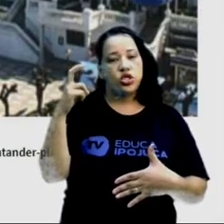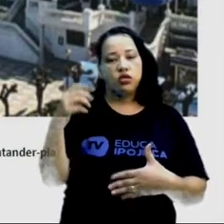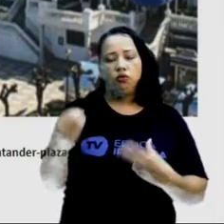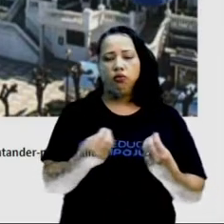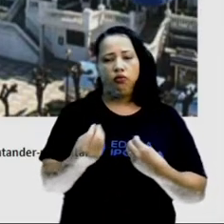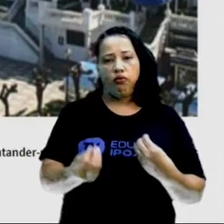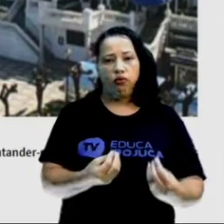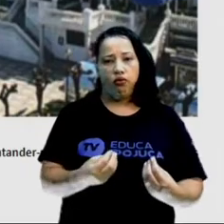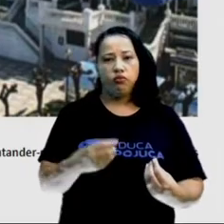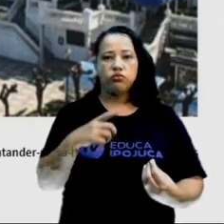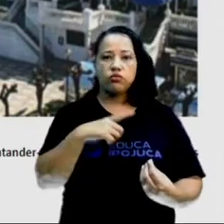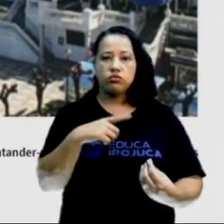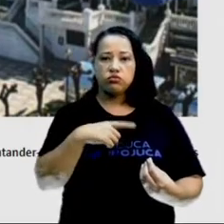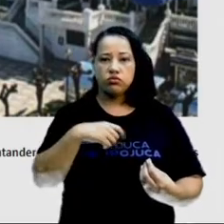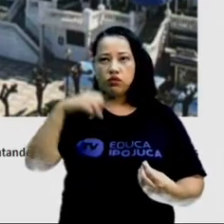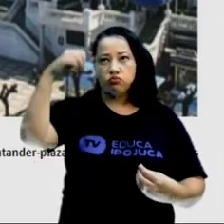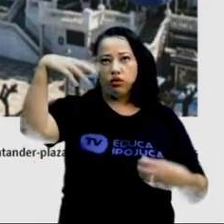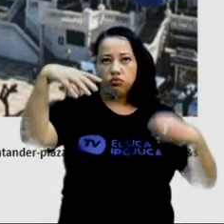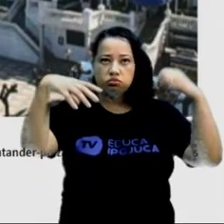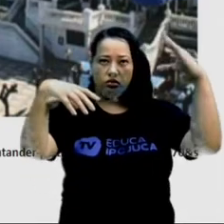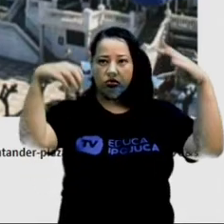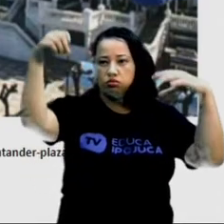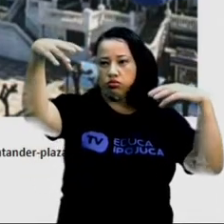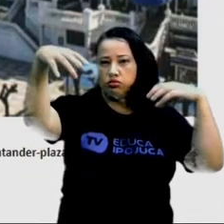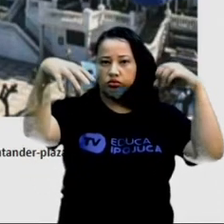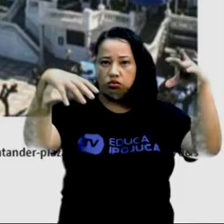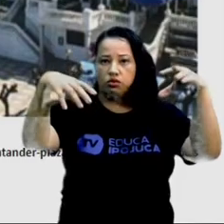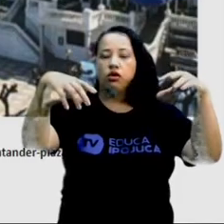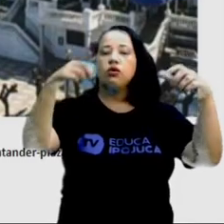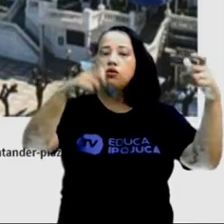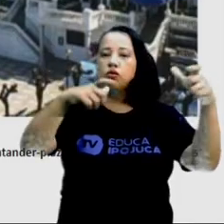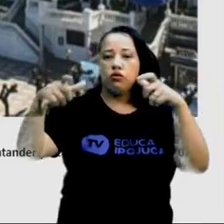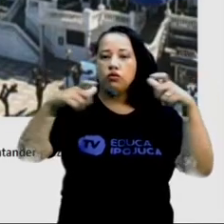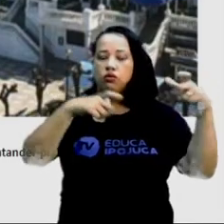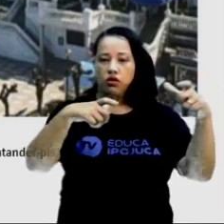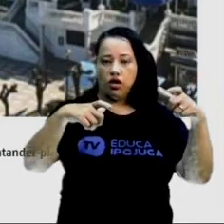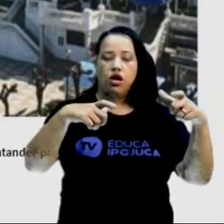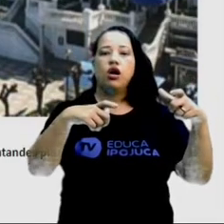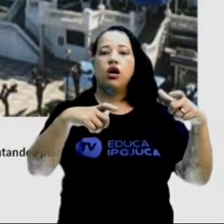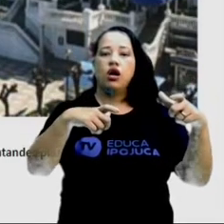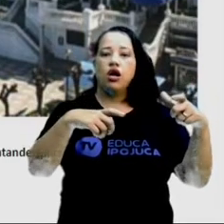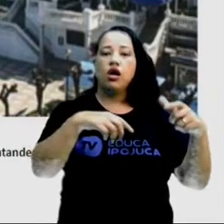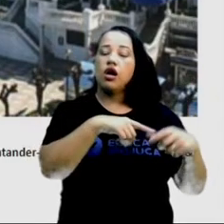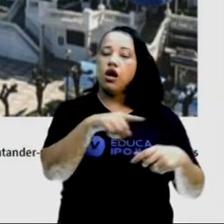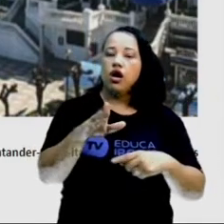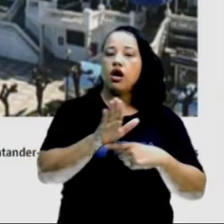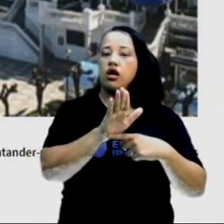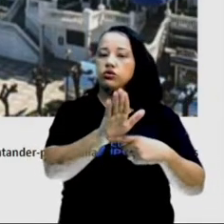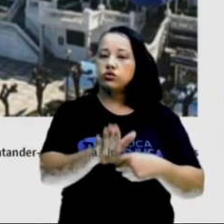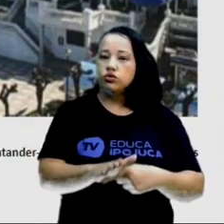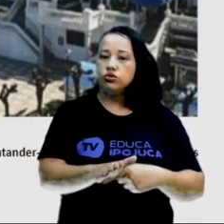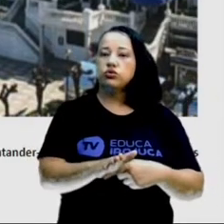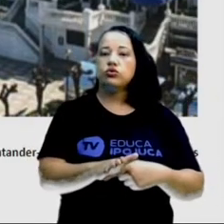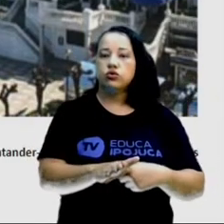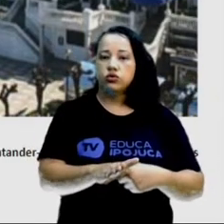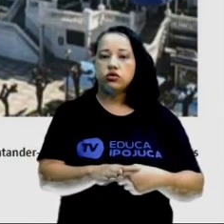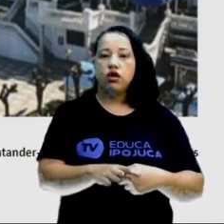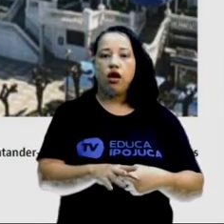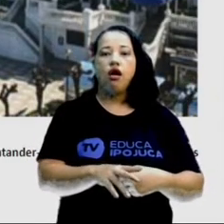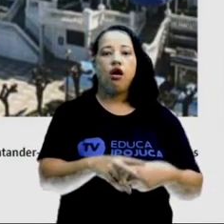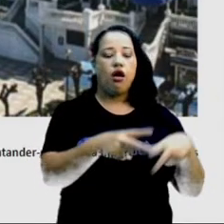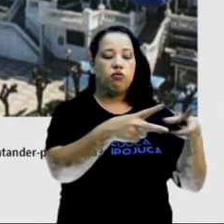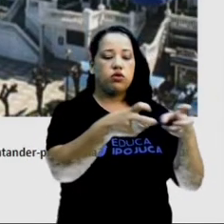de sensores em diversos pontos desse centro urbano possibilita o recolhimento